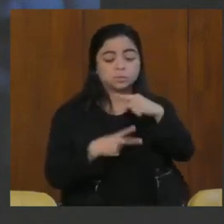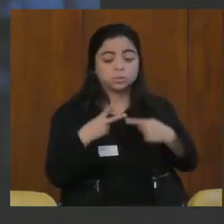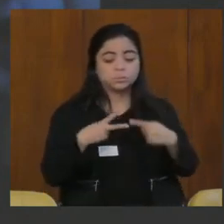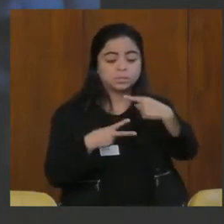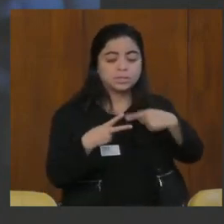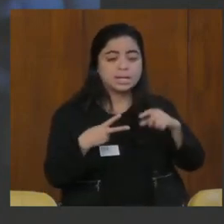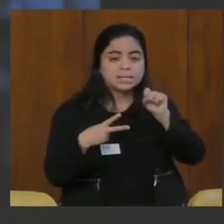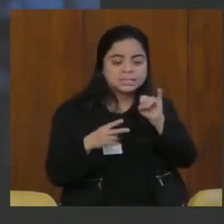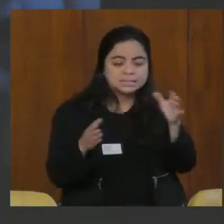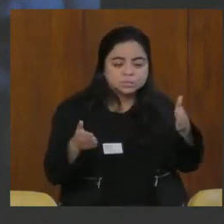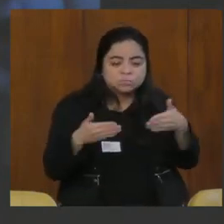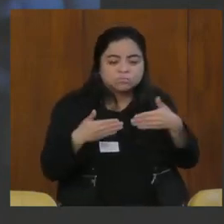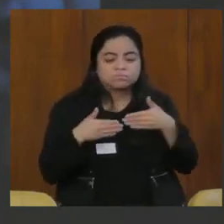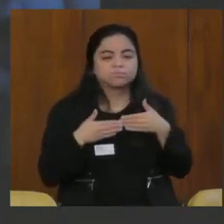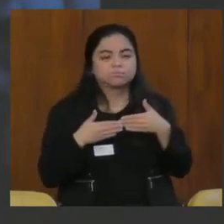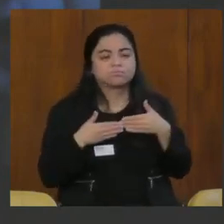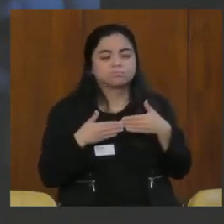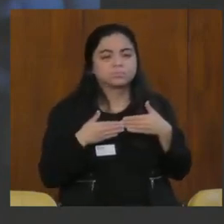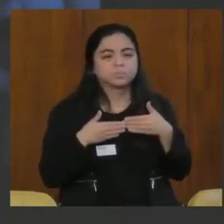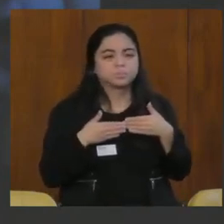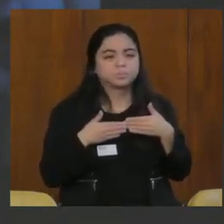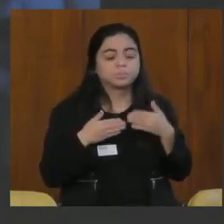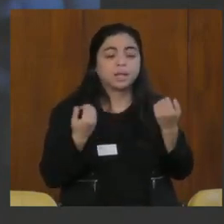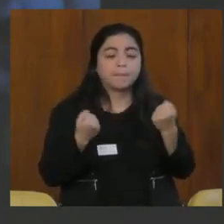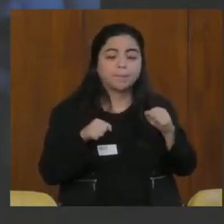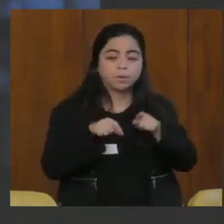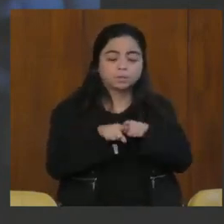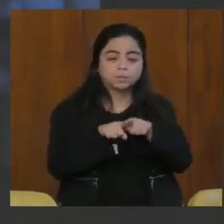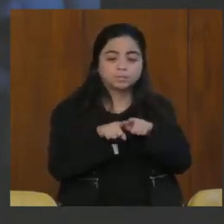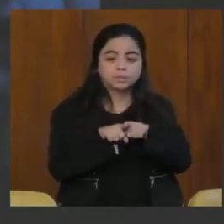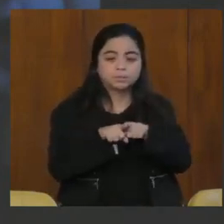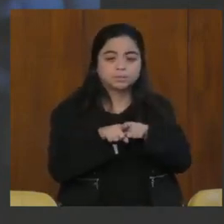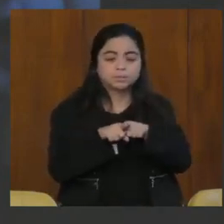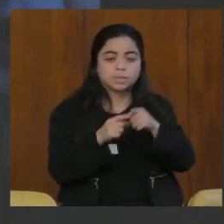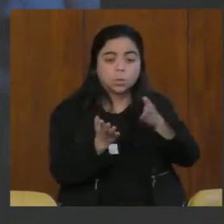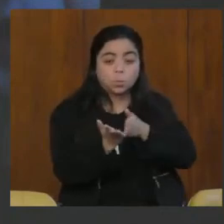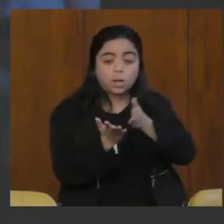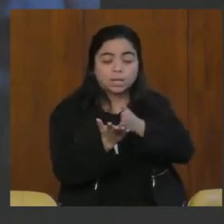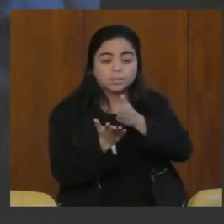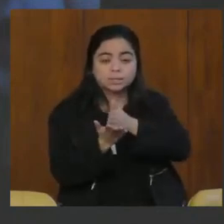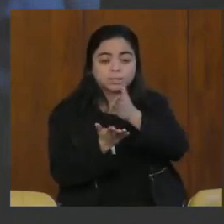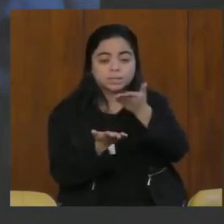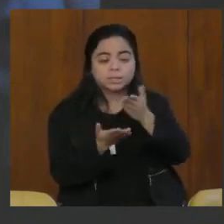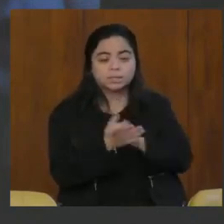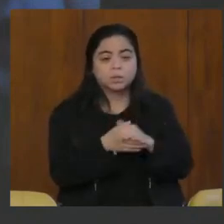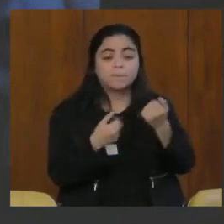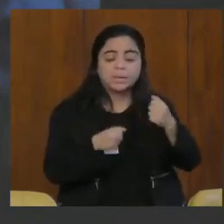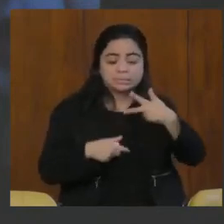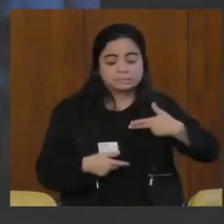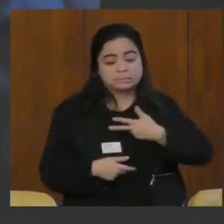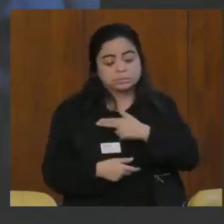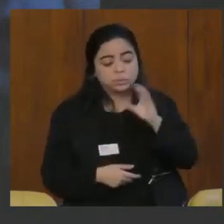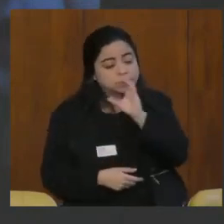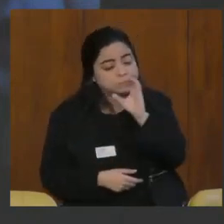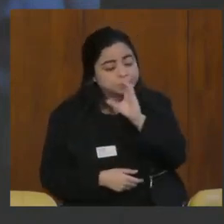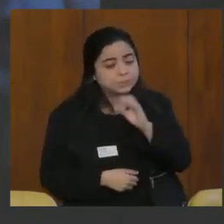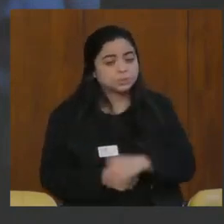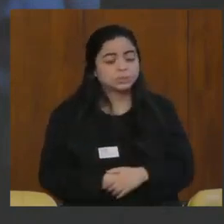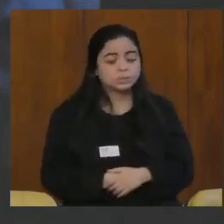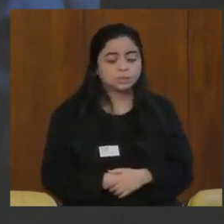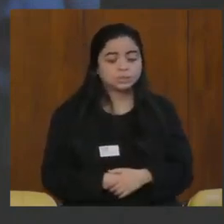muito fechado ali a saída da pulmonar, você pode fazer um atalho. Né? Você faz uma cirurgia paliativa, mandando